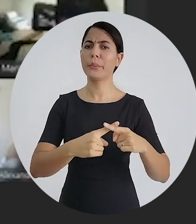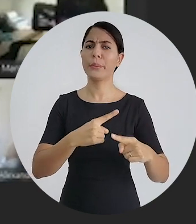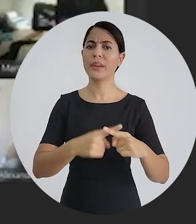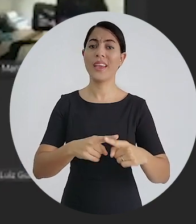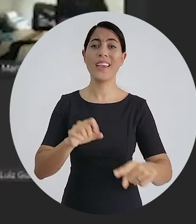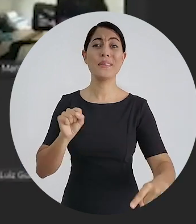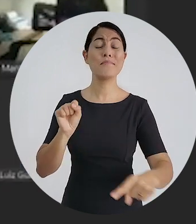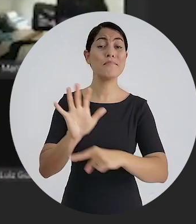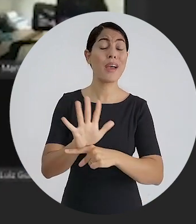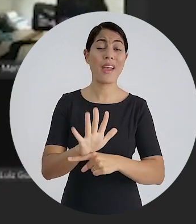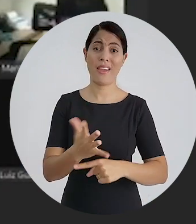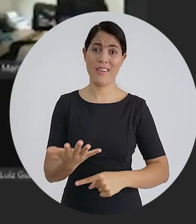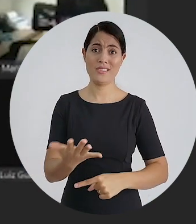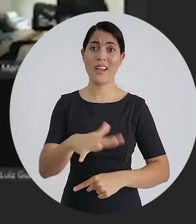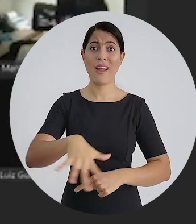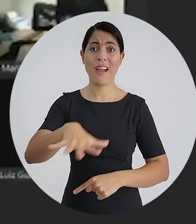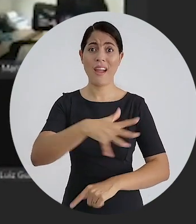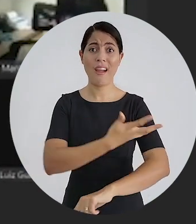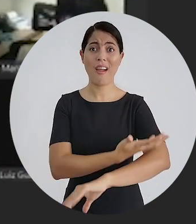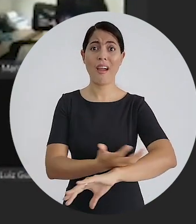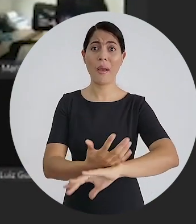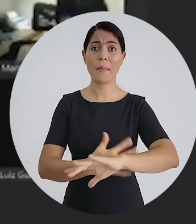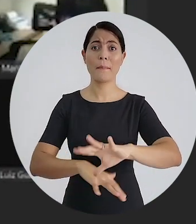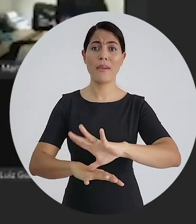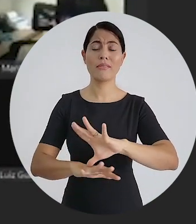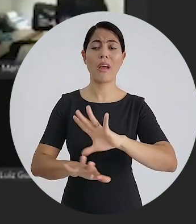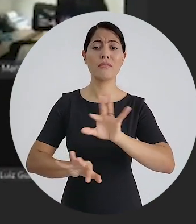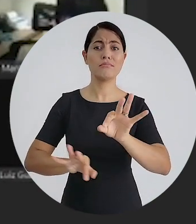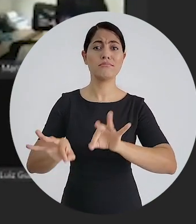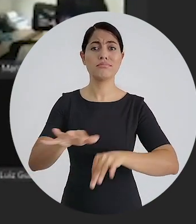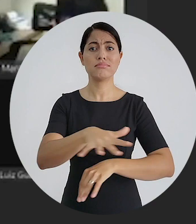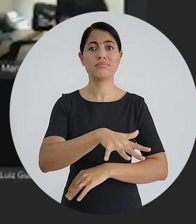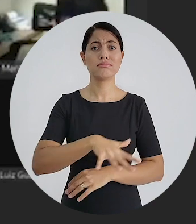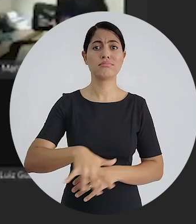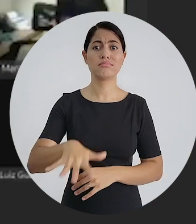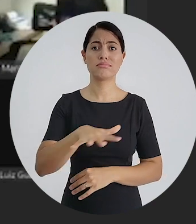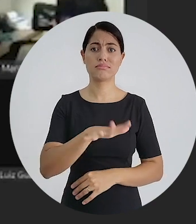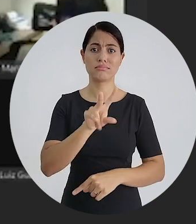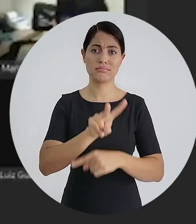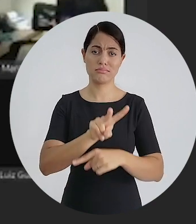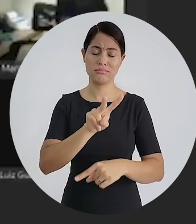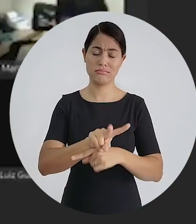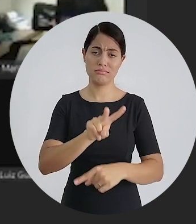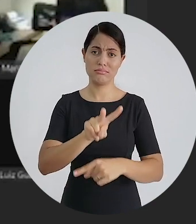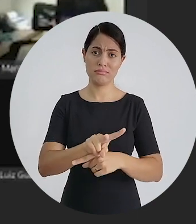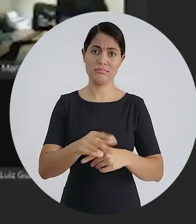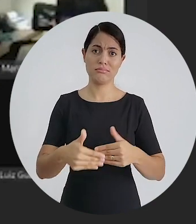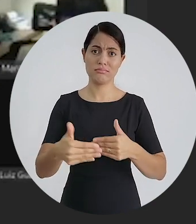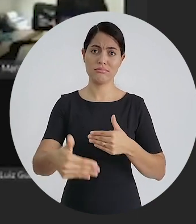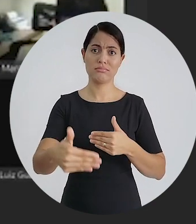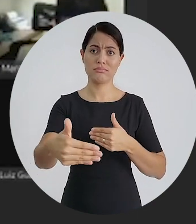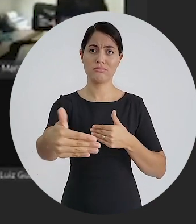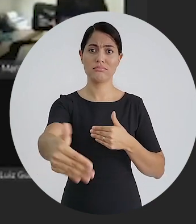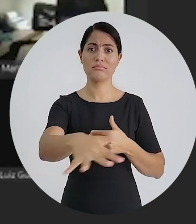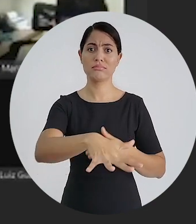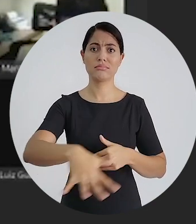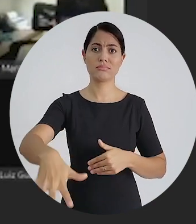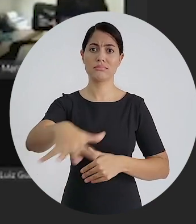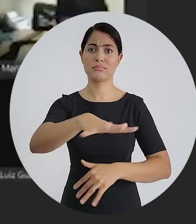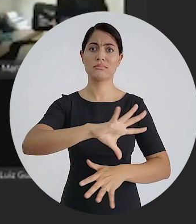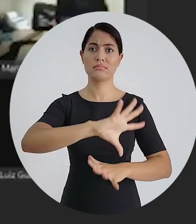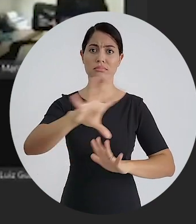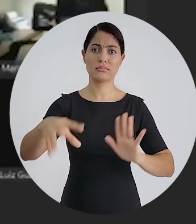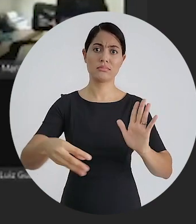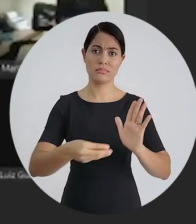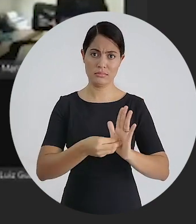que impede a aplicação do regime ambiental de áreas consolidadas à área de preservação permanente inserida